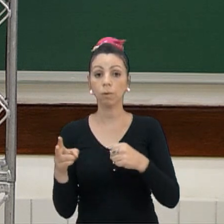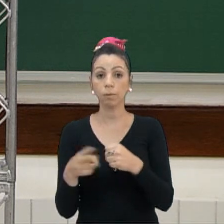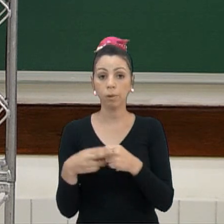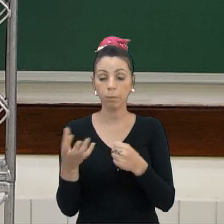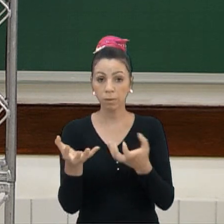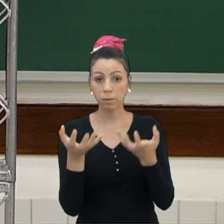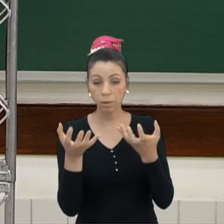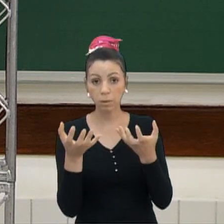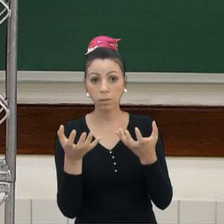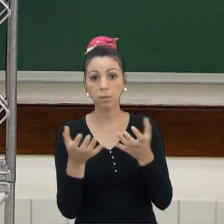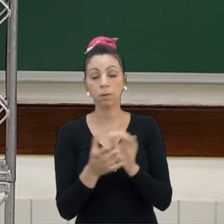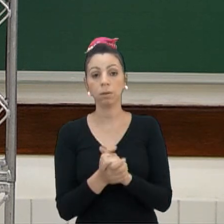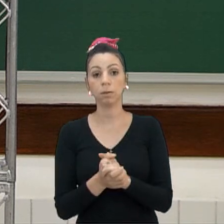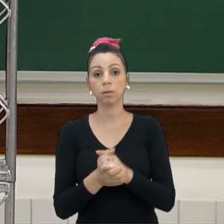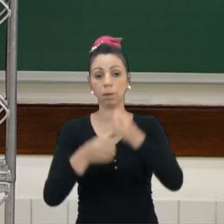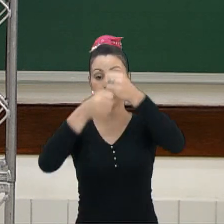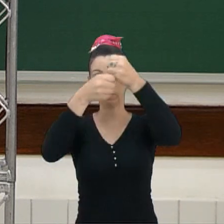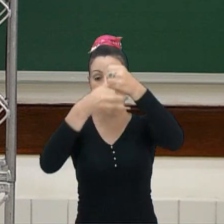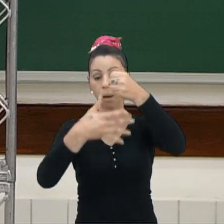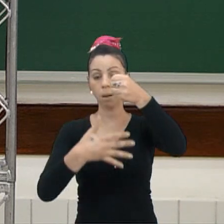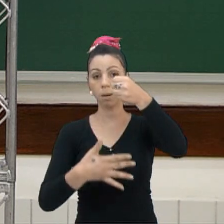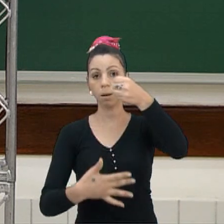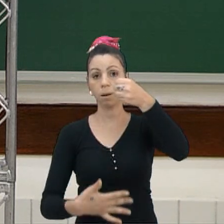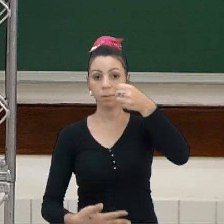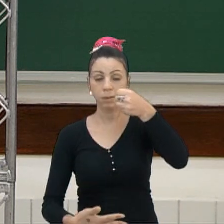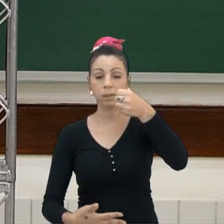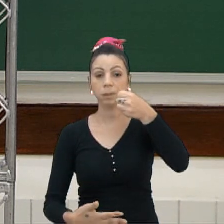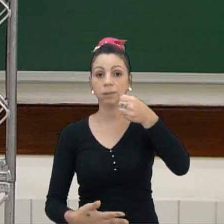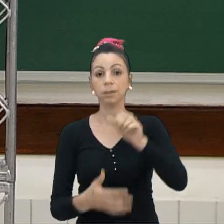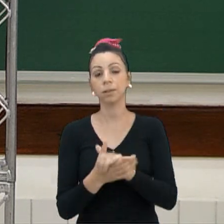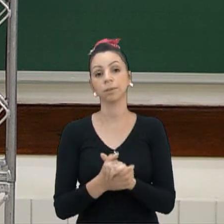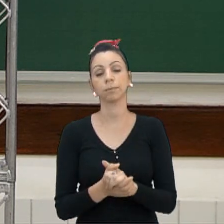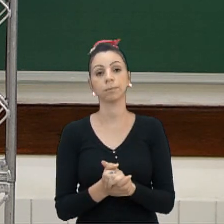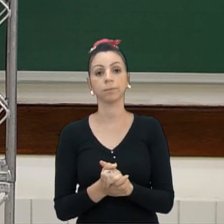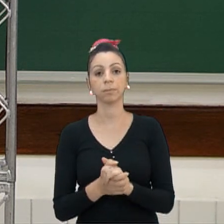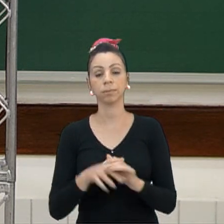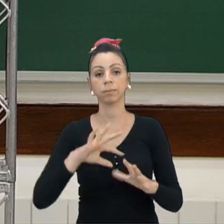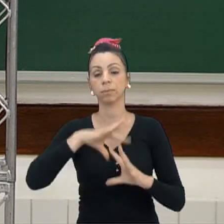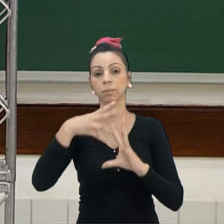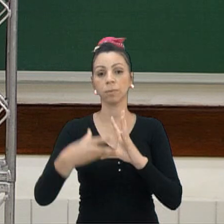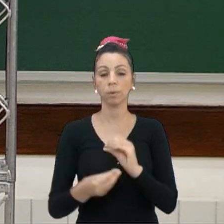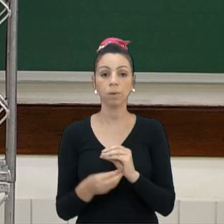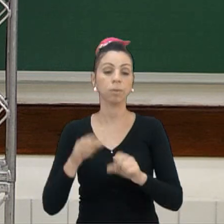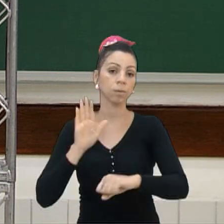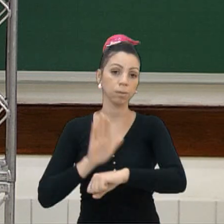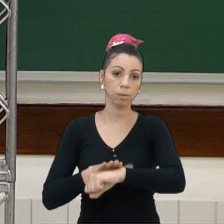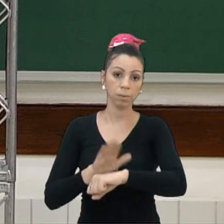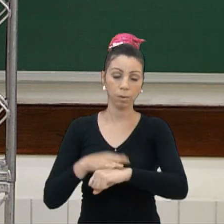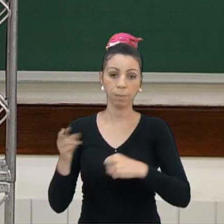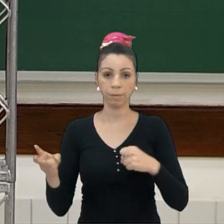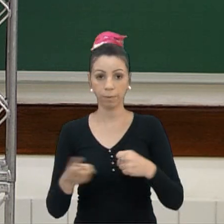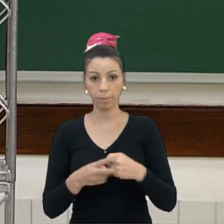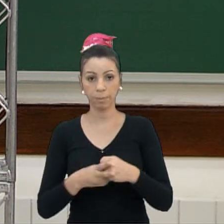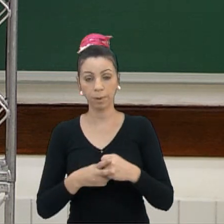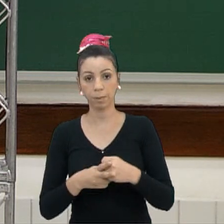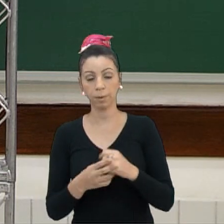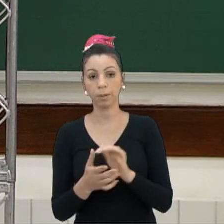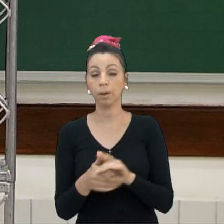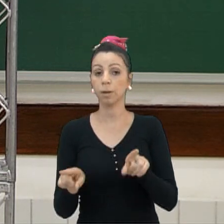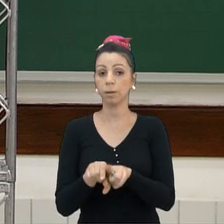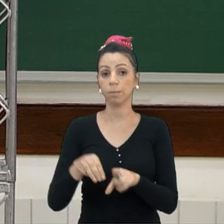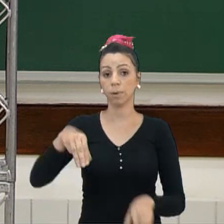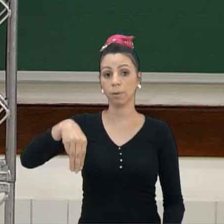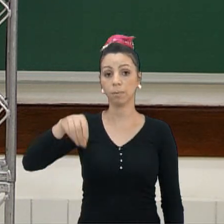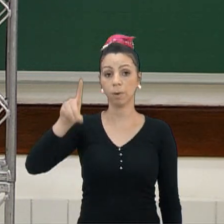quer e ele já vai aparecer conjugado em todas as pessoas, todos os tempos verbais e também em todos os